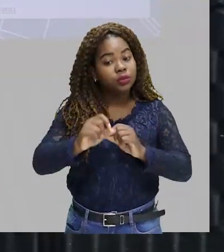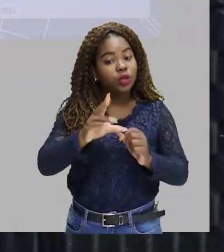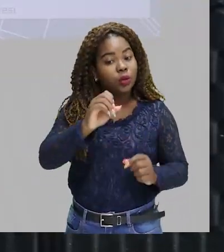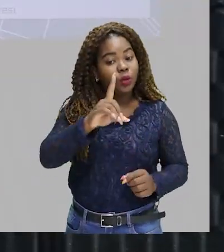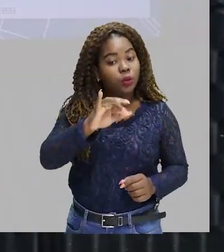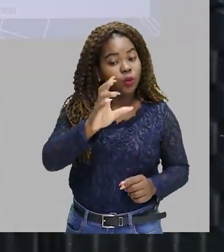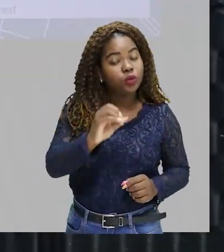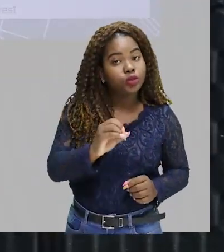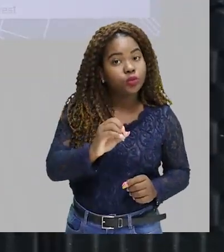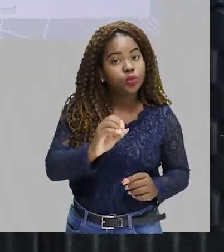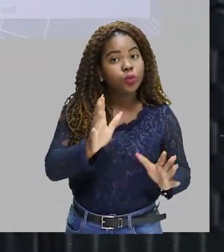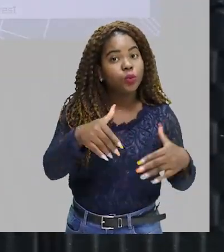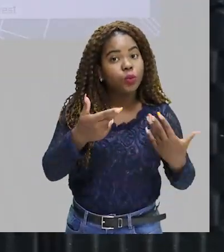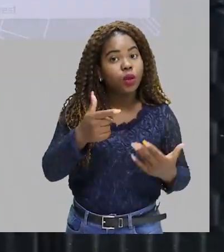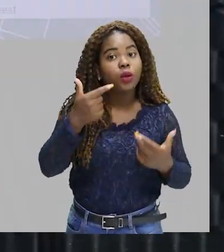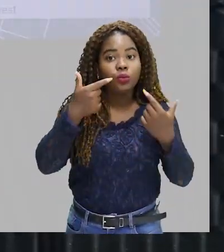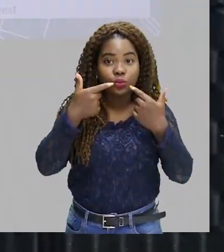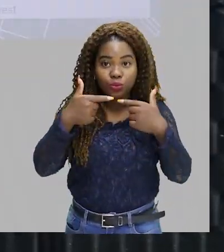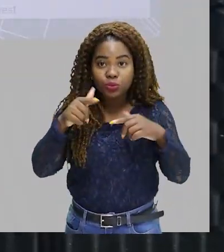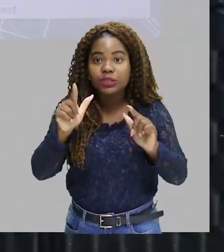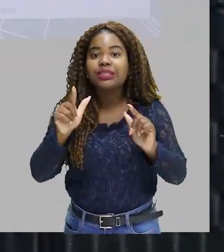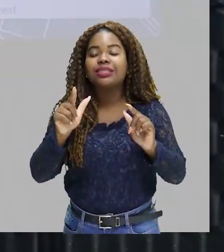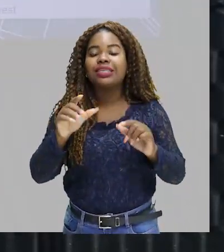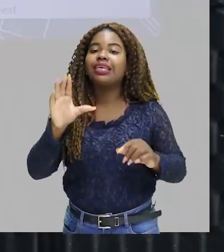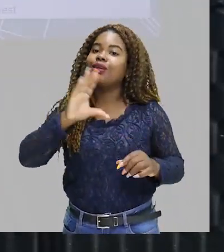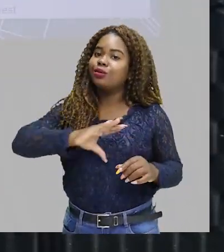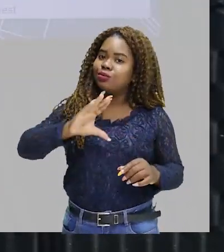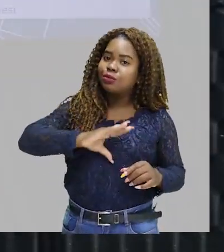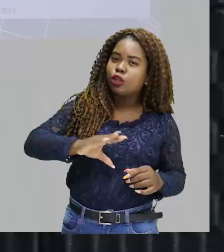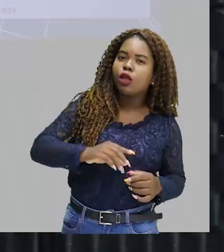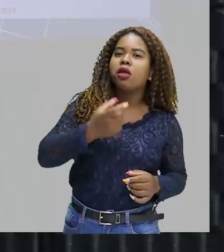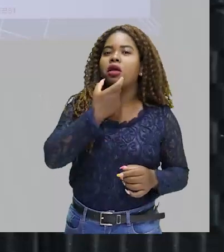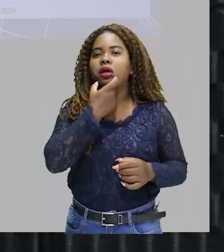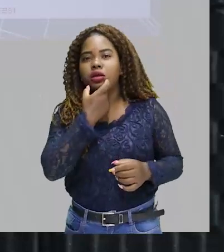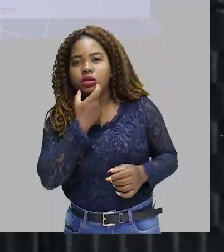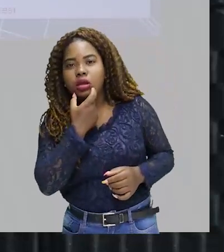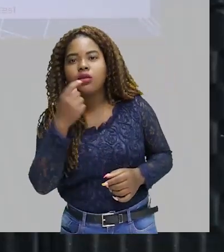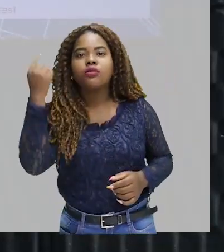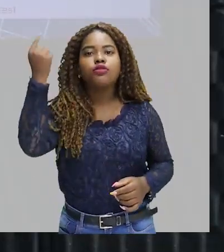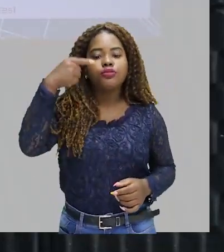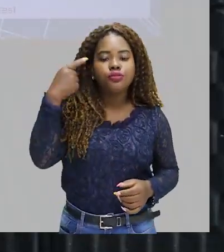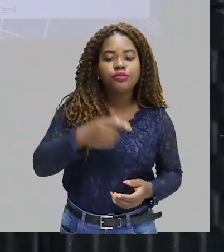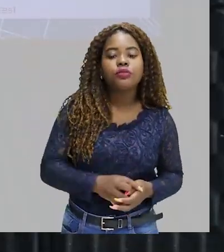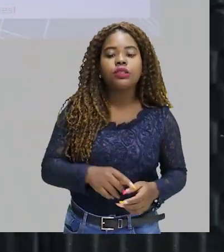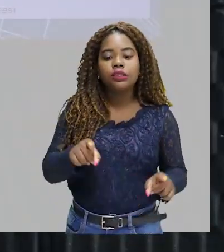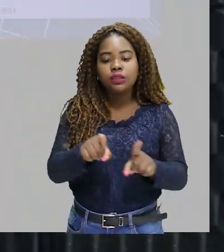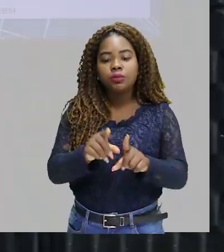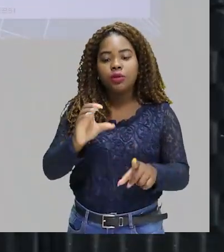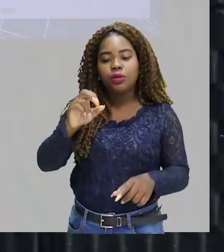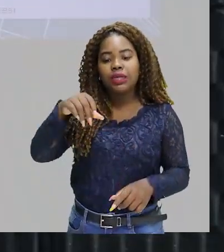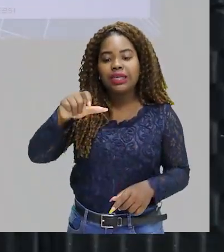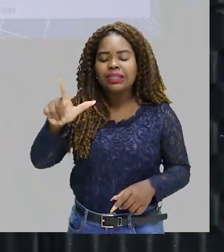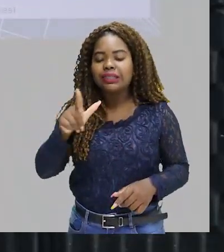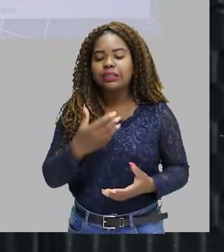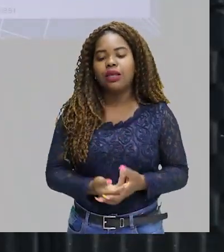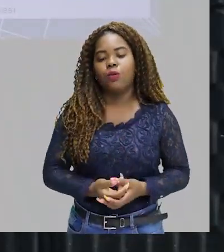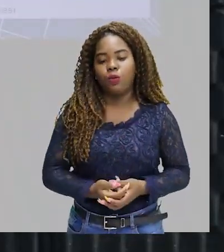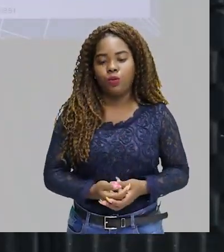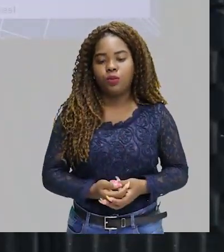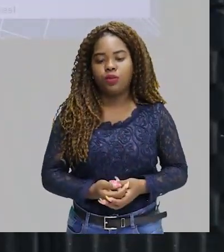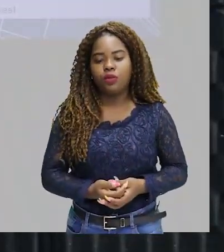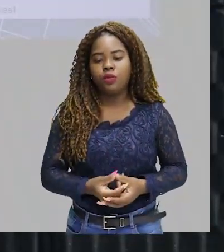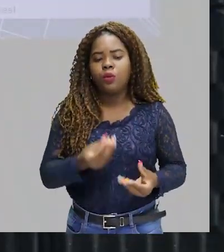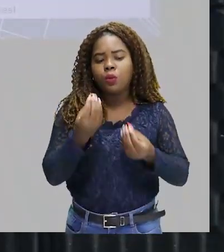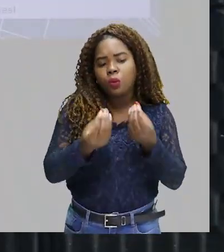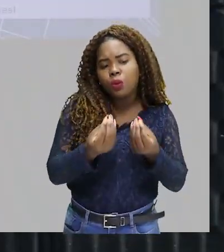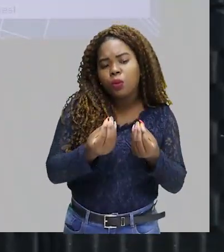é o código? A língua, no caso a língua portuguesa, a língua inglesa, o espanhol. E o canal, que é o meio de veiculação. Por onde vai